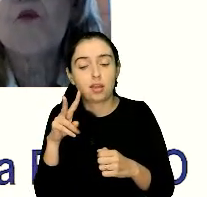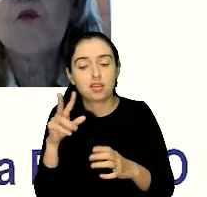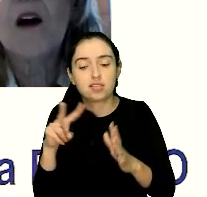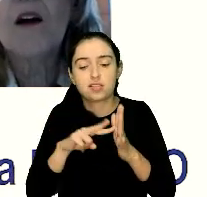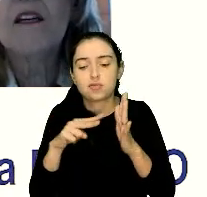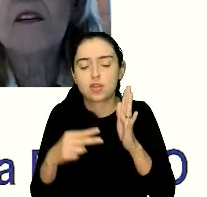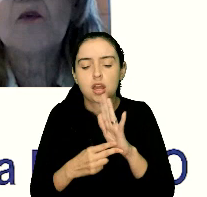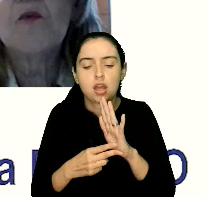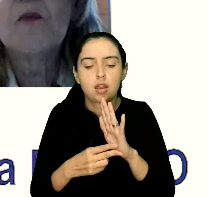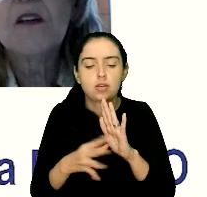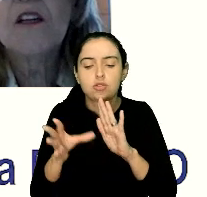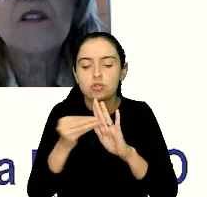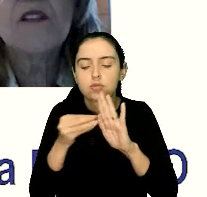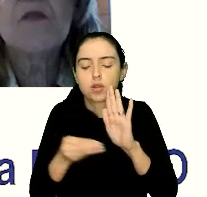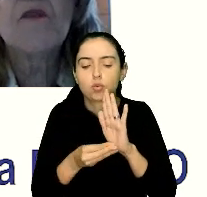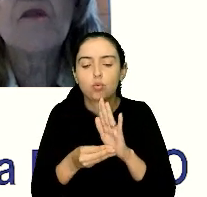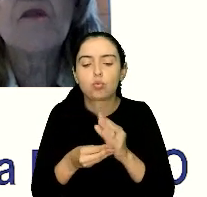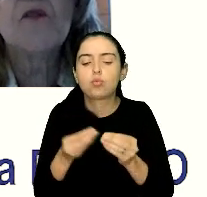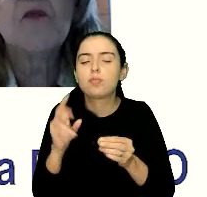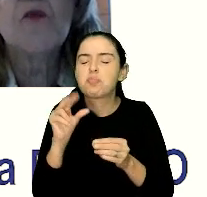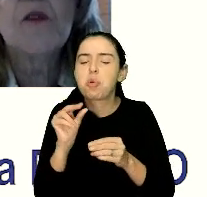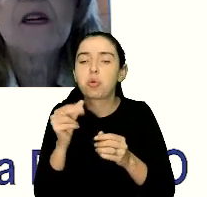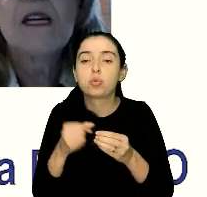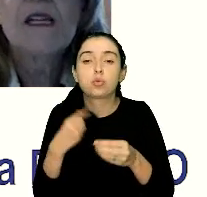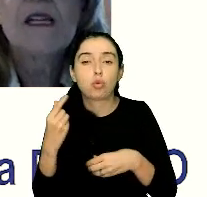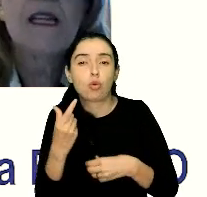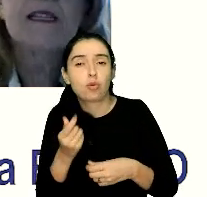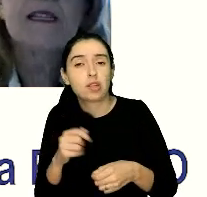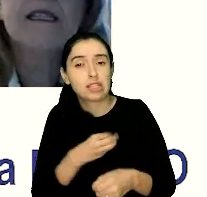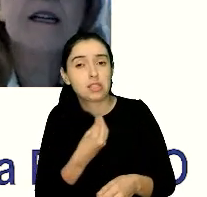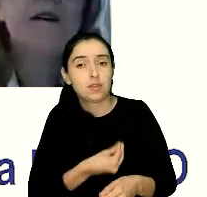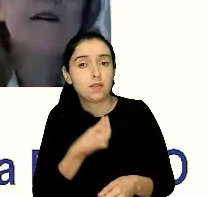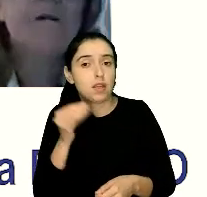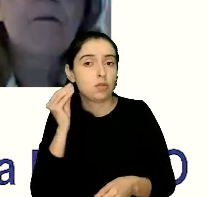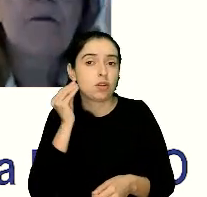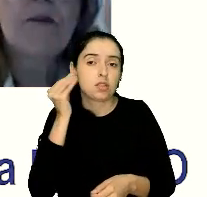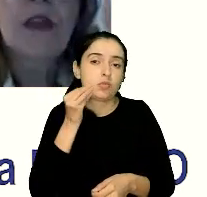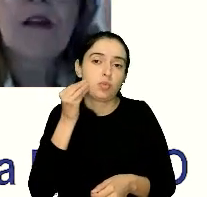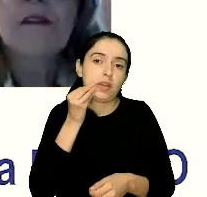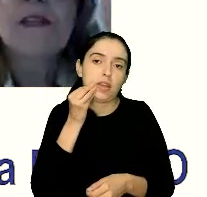um pouco aquilo que nós temos vivido